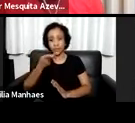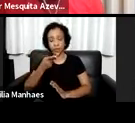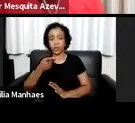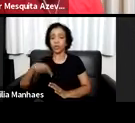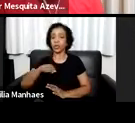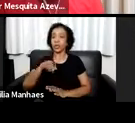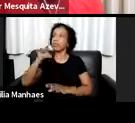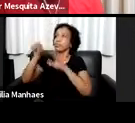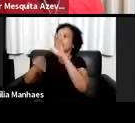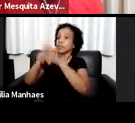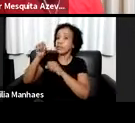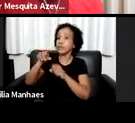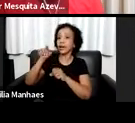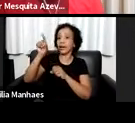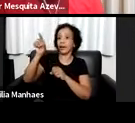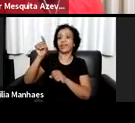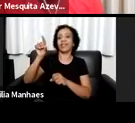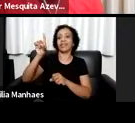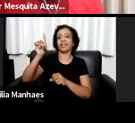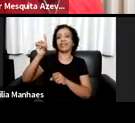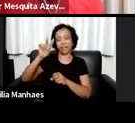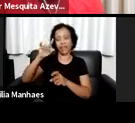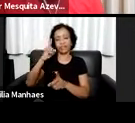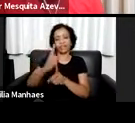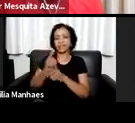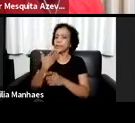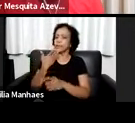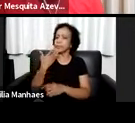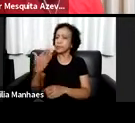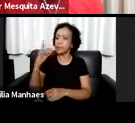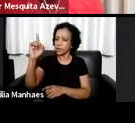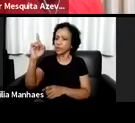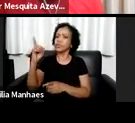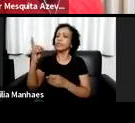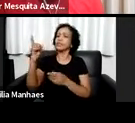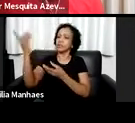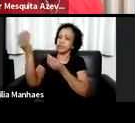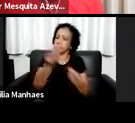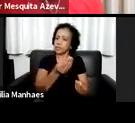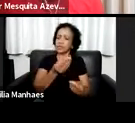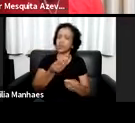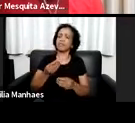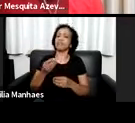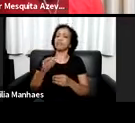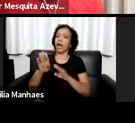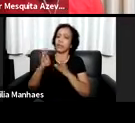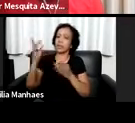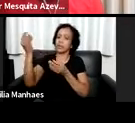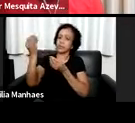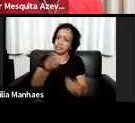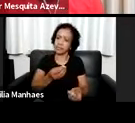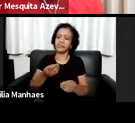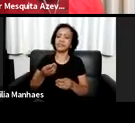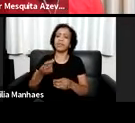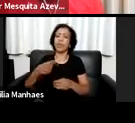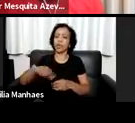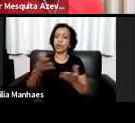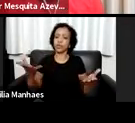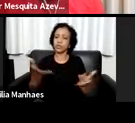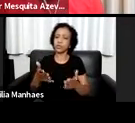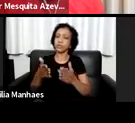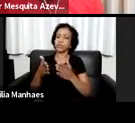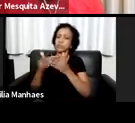buscai e encontrareis, pedi e dá-se-vos-á. Então, estamos aqui para pedir a Deus, insistir com